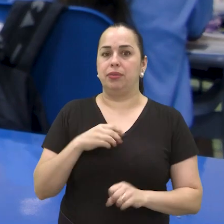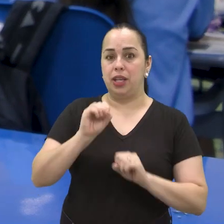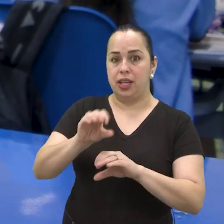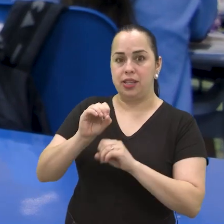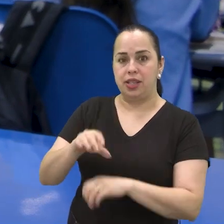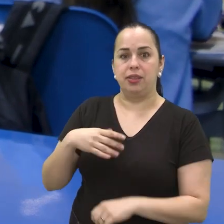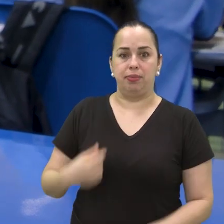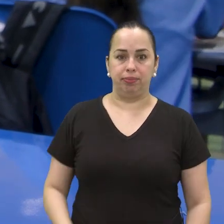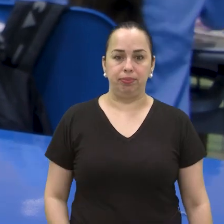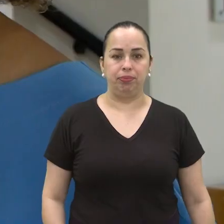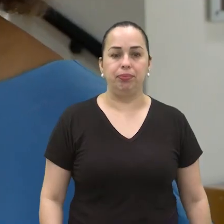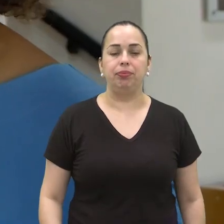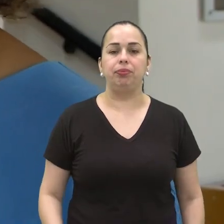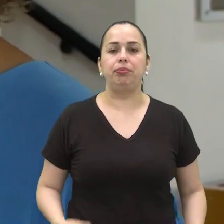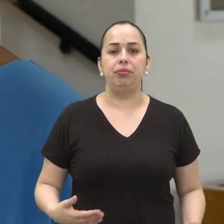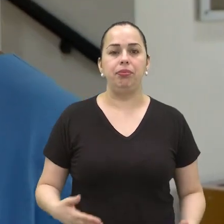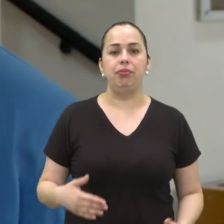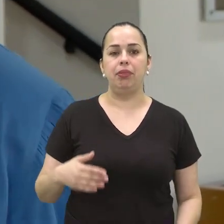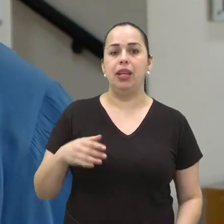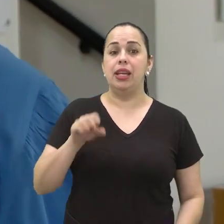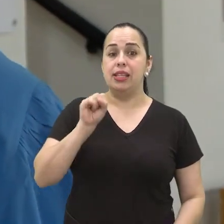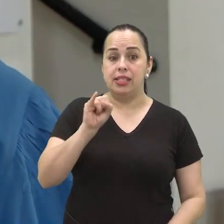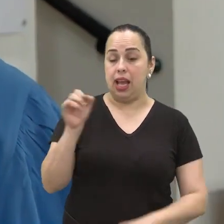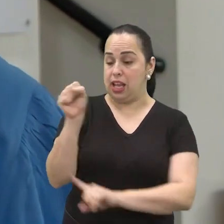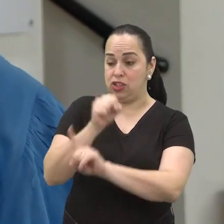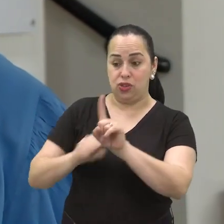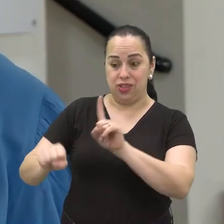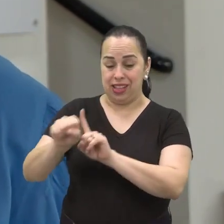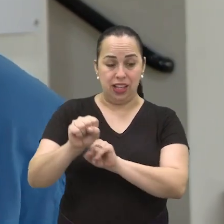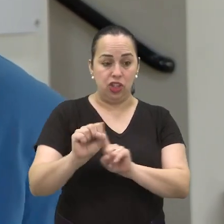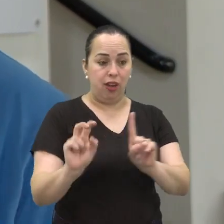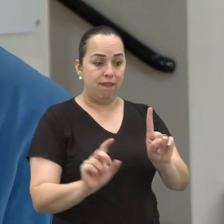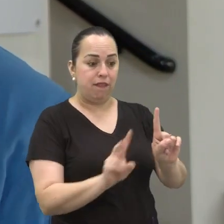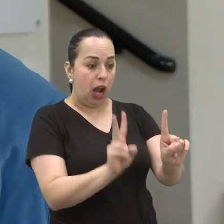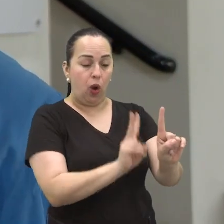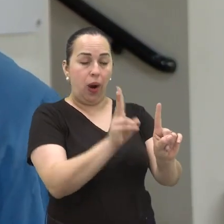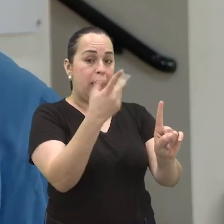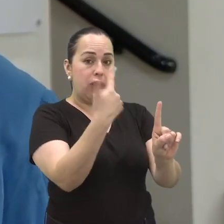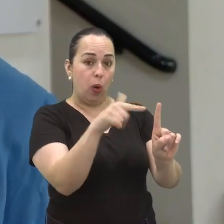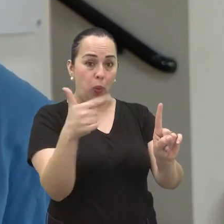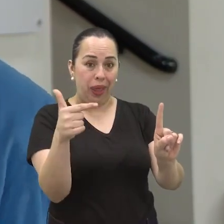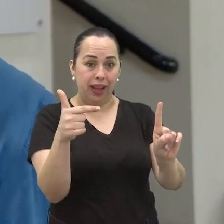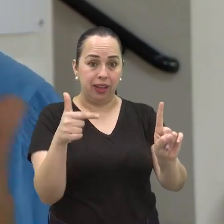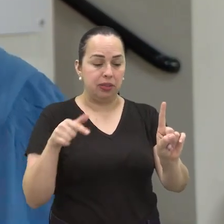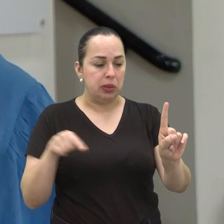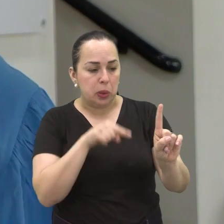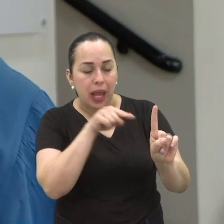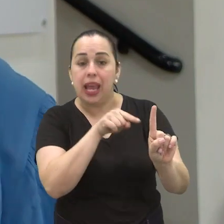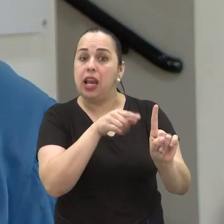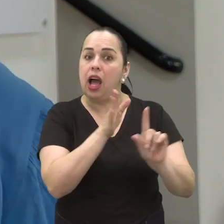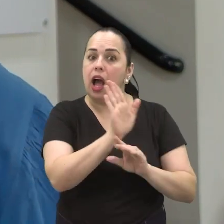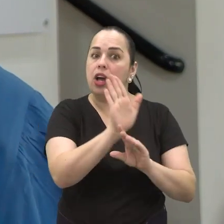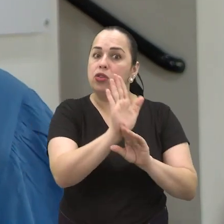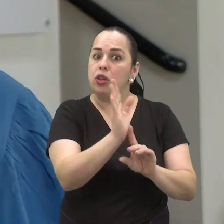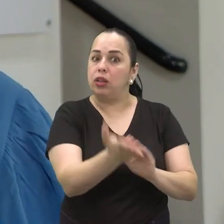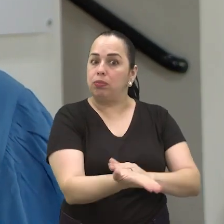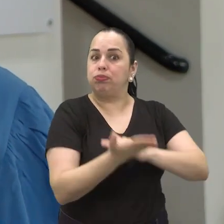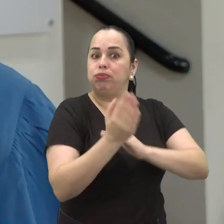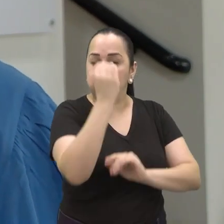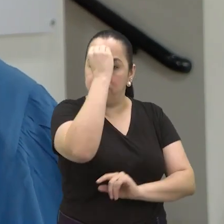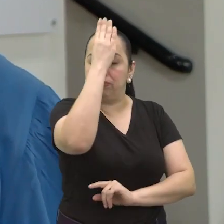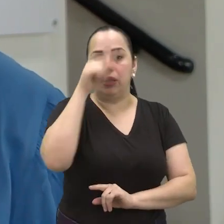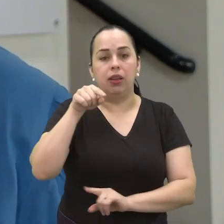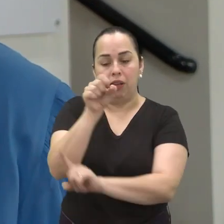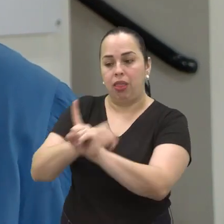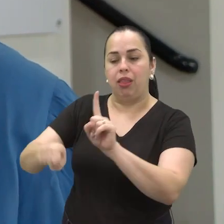da educação para o país. Uma sociedade que não valoriza aquele que ensina, aquele que ajuda a construir o conhecimento,